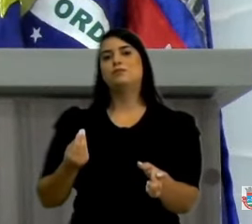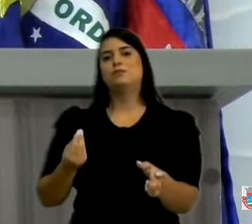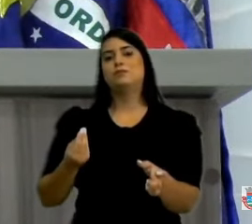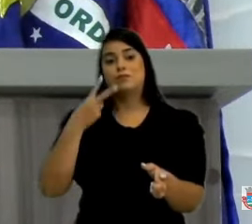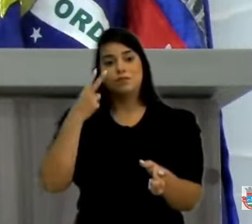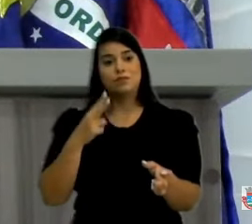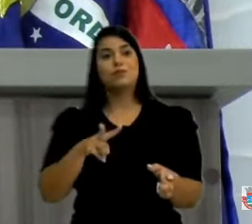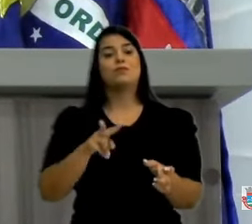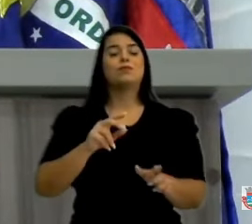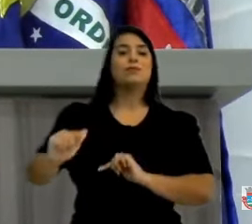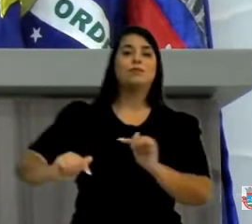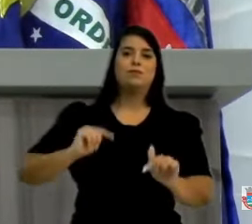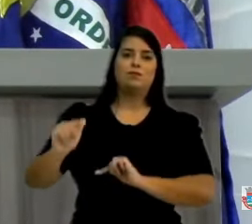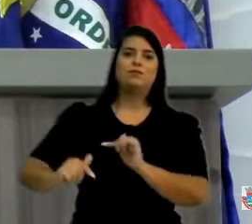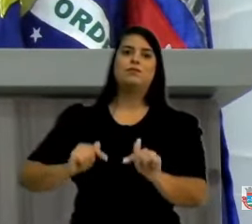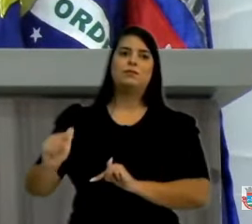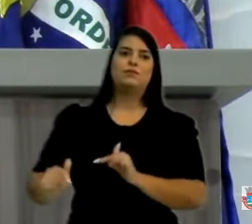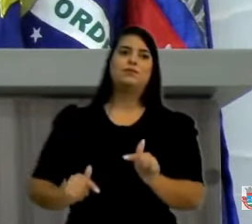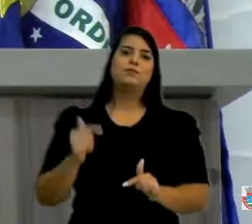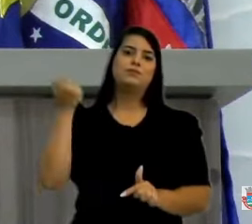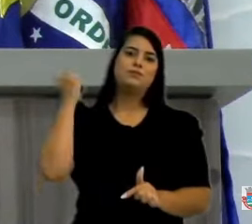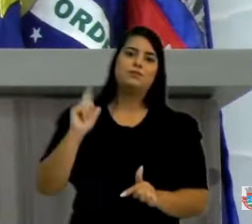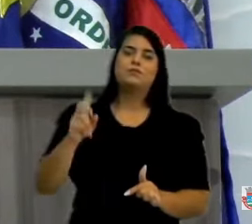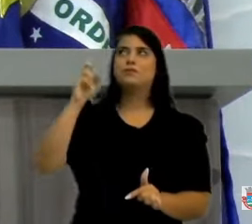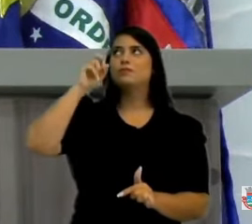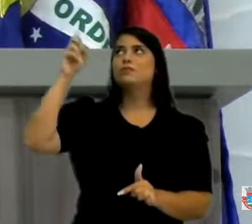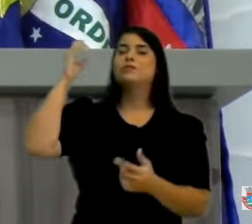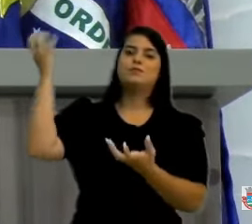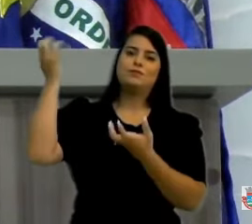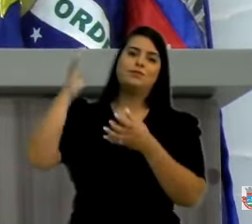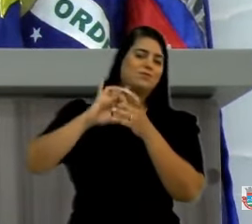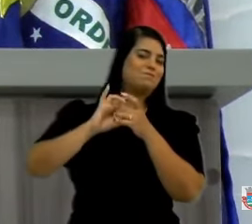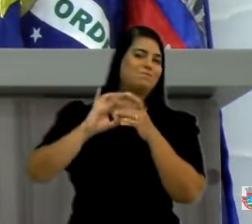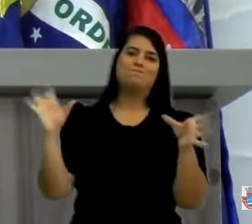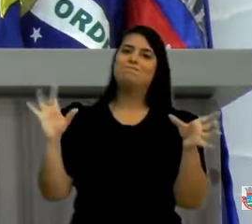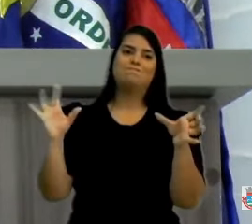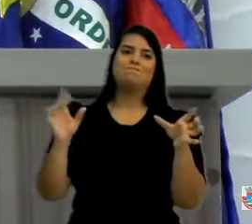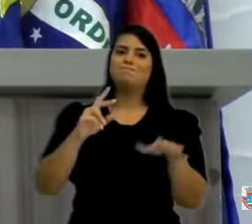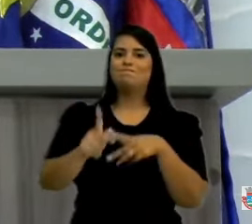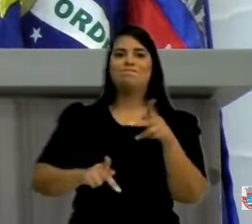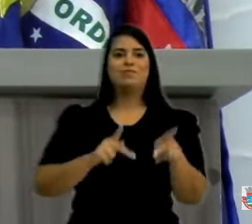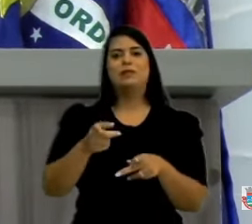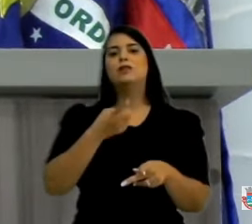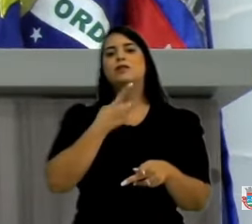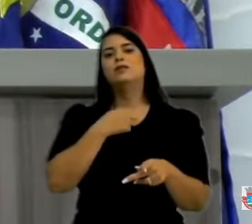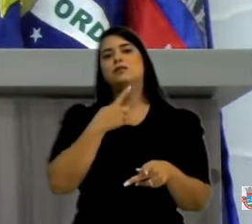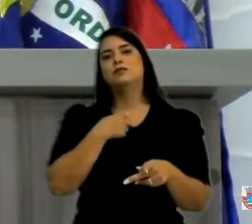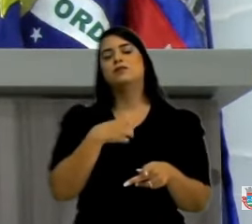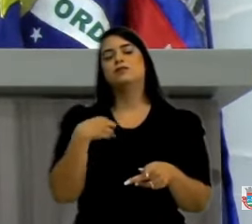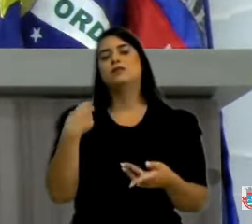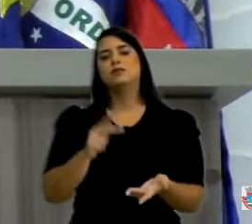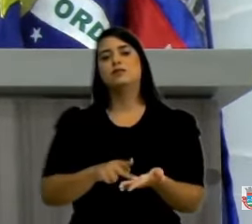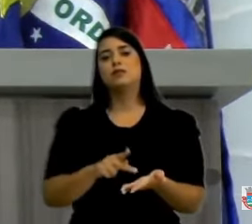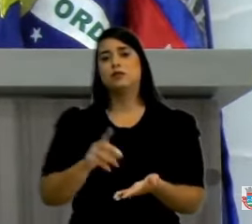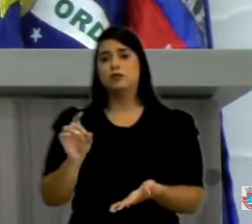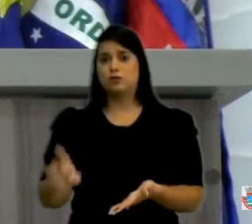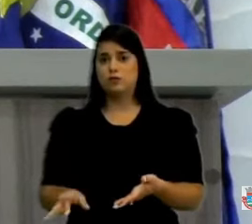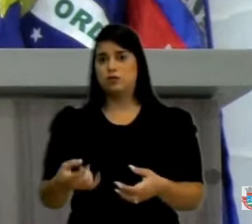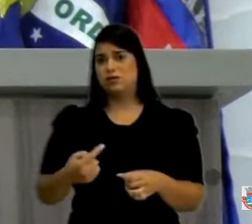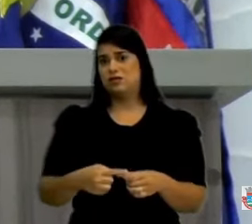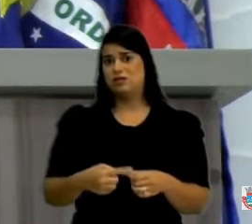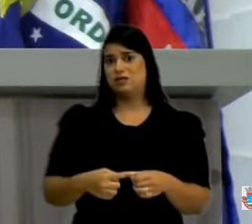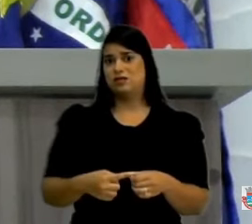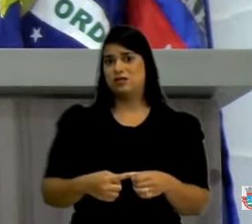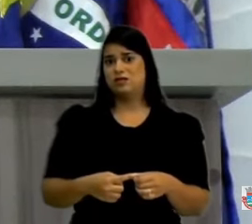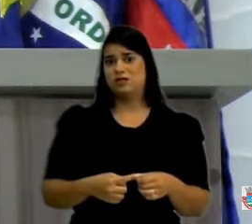o trabalho. E vai ganhar quem Deus permitir e o povo quiser. Isso é a realidade, não só da nossa cidade, como de